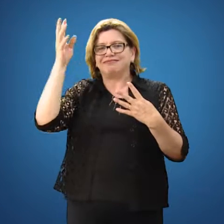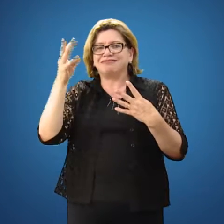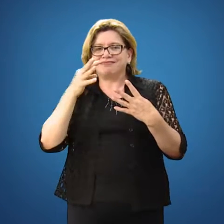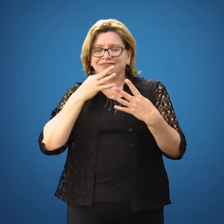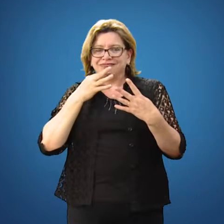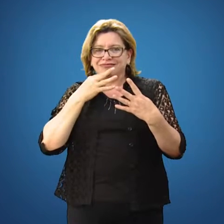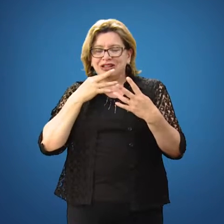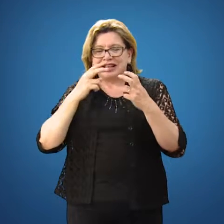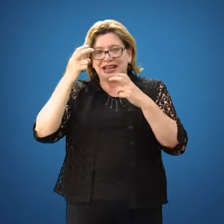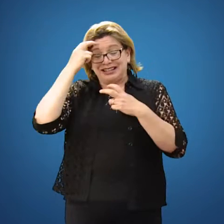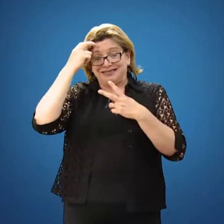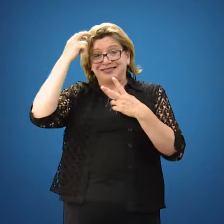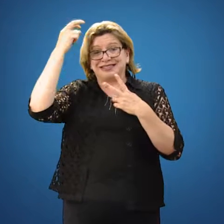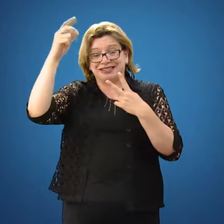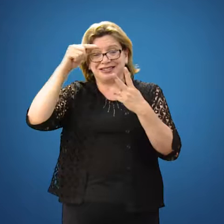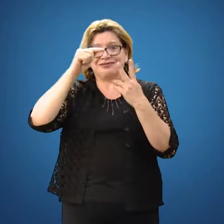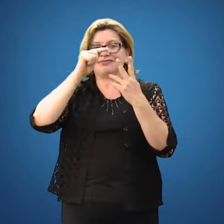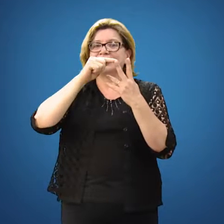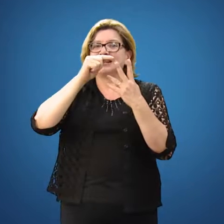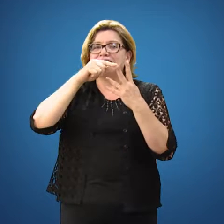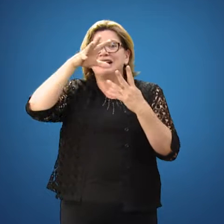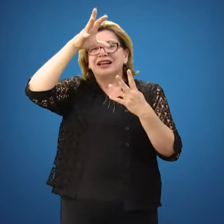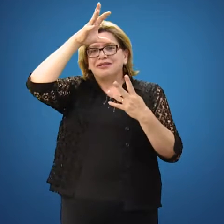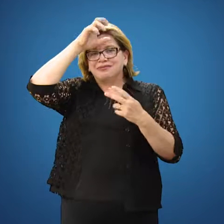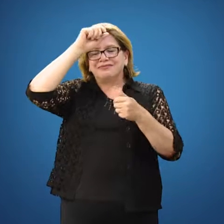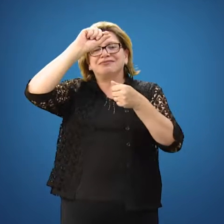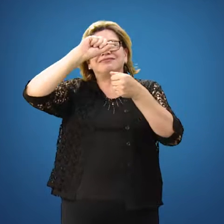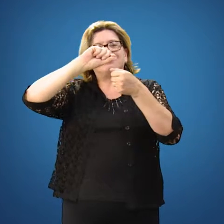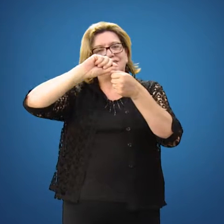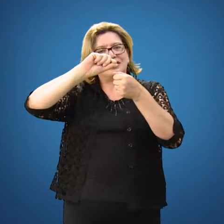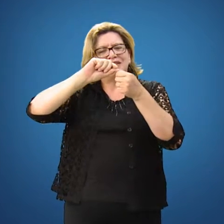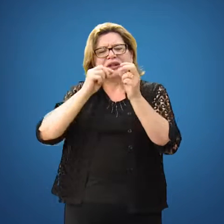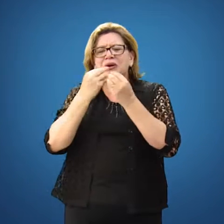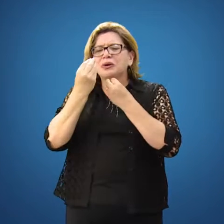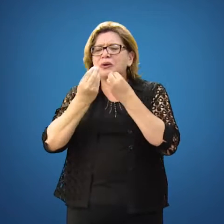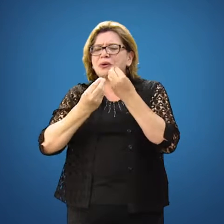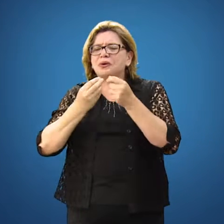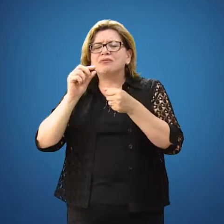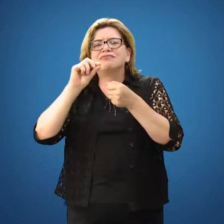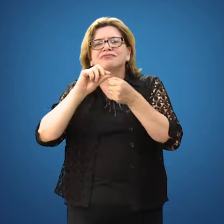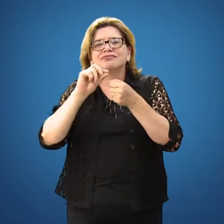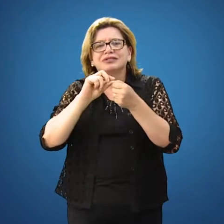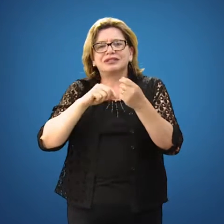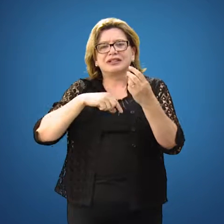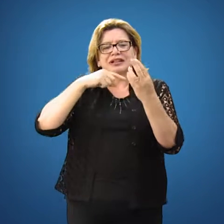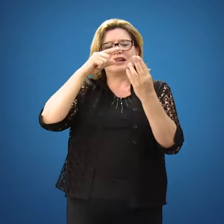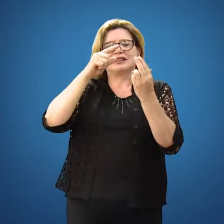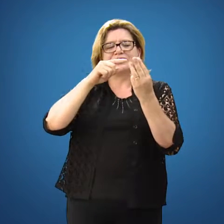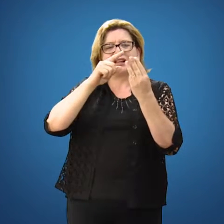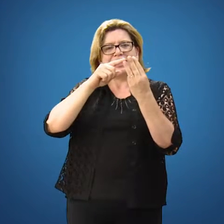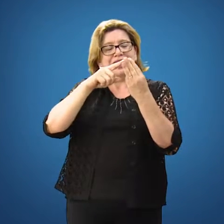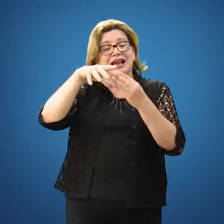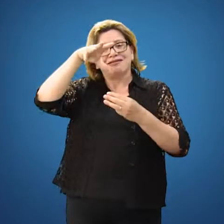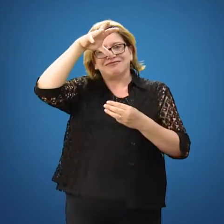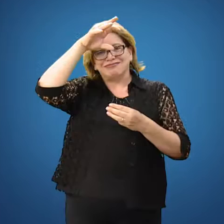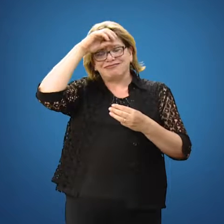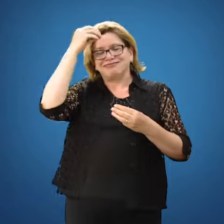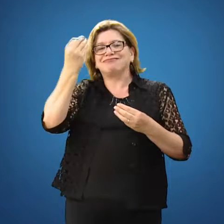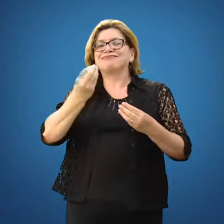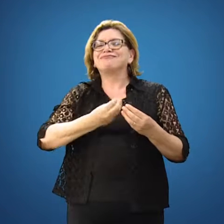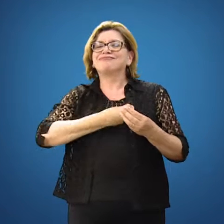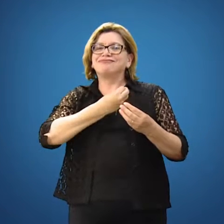cognitiva, o aprender a fazer, que é a relação produtiva, as habilidades, o aprender a conviver, que é